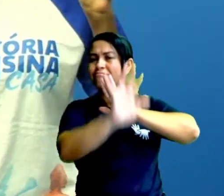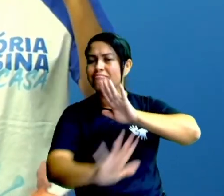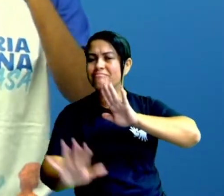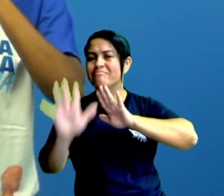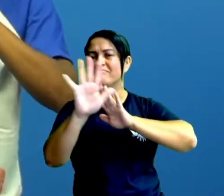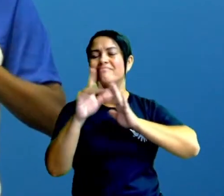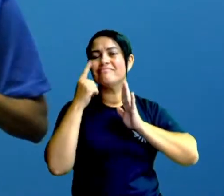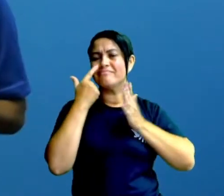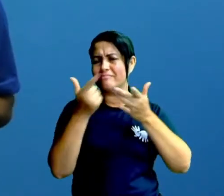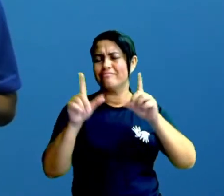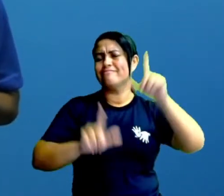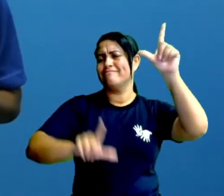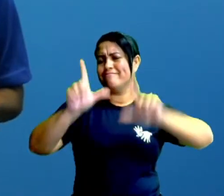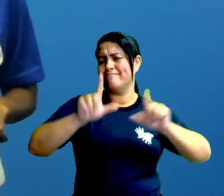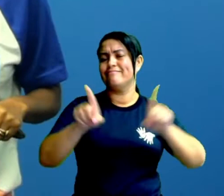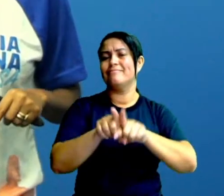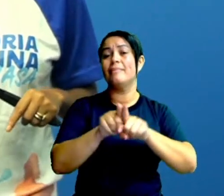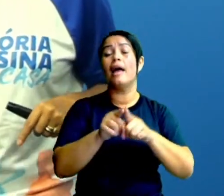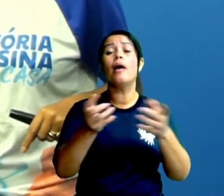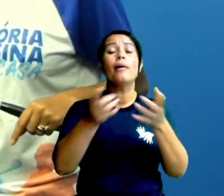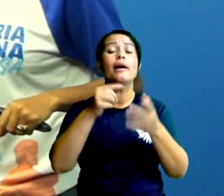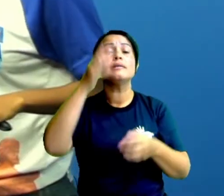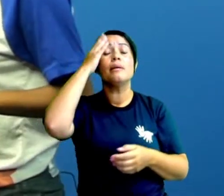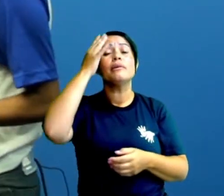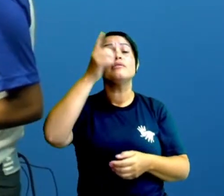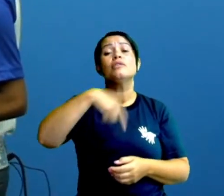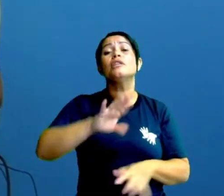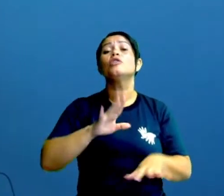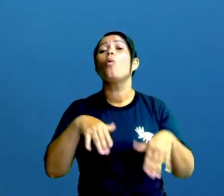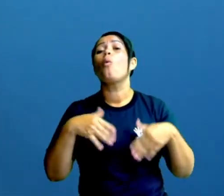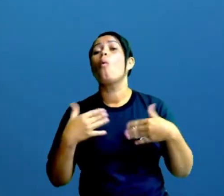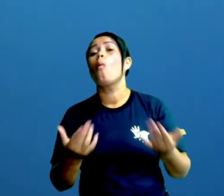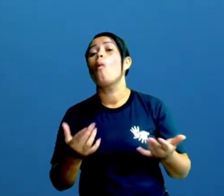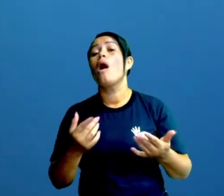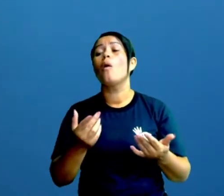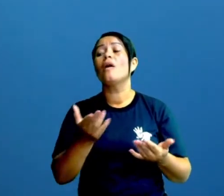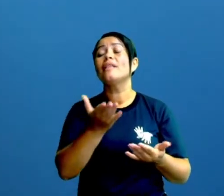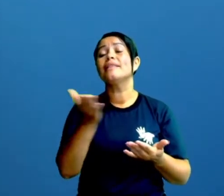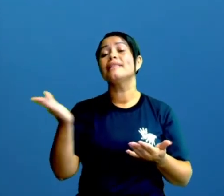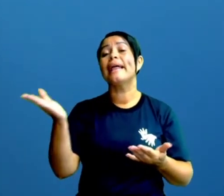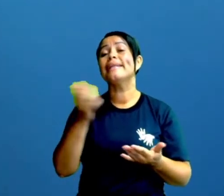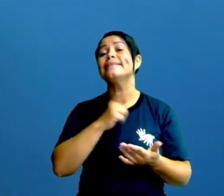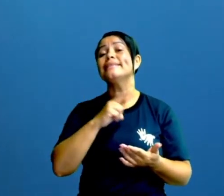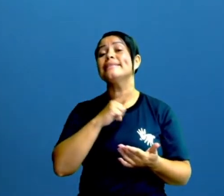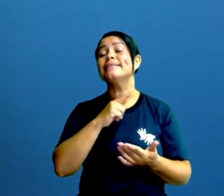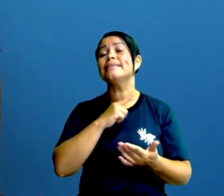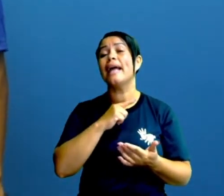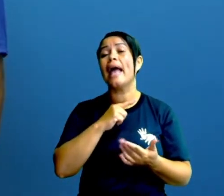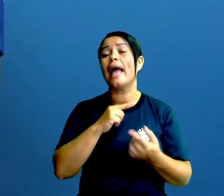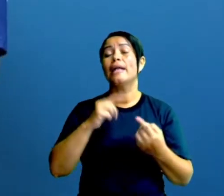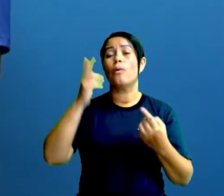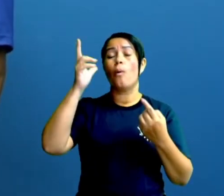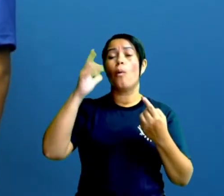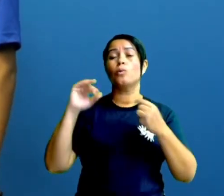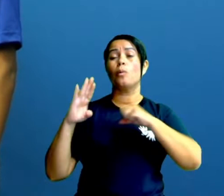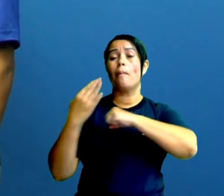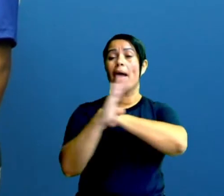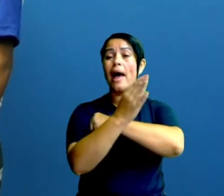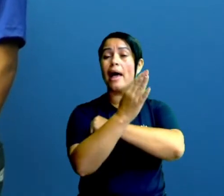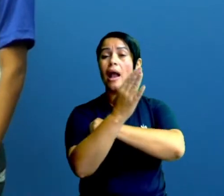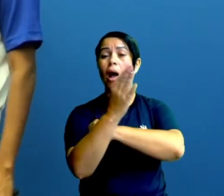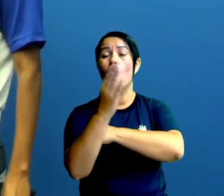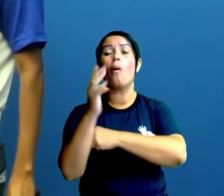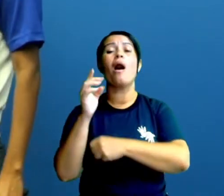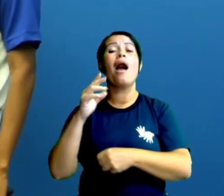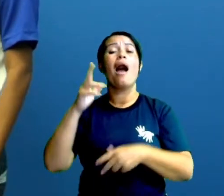tela de vocês agora eu quero saber de vocês qual desses animais que a gente encontra aqui embaixo tubarão cavalo e